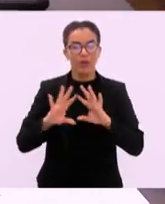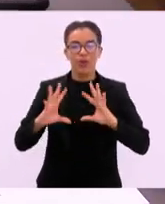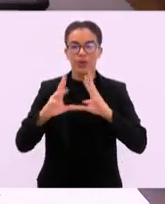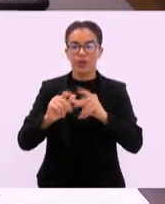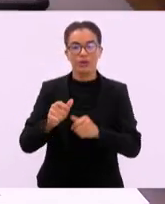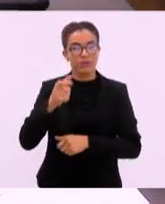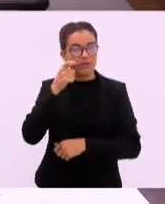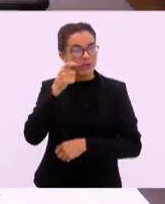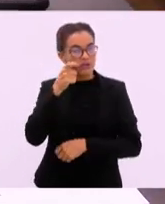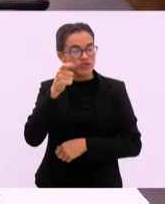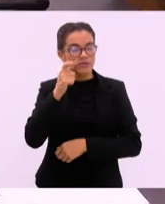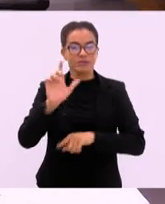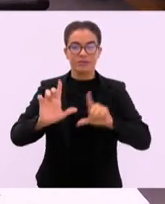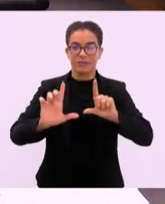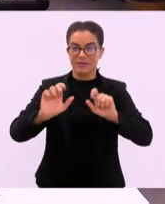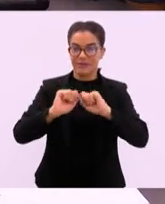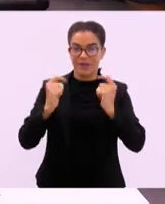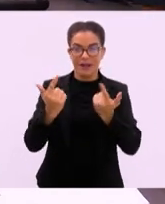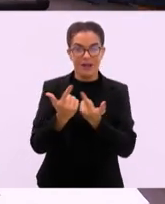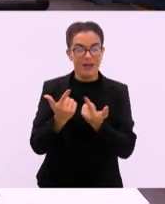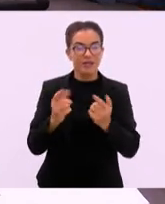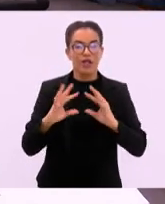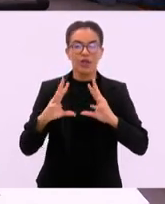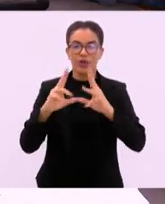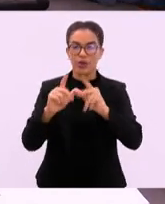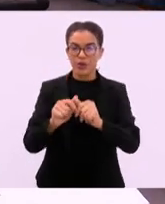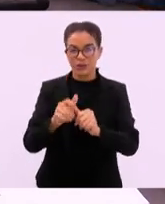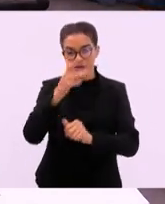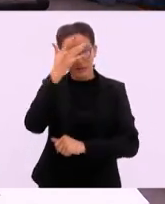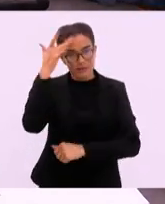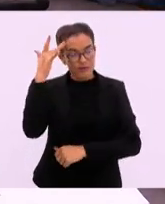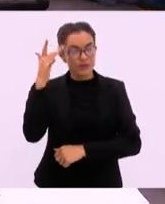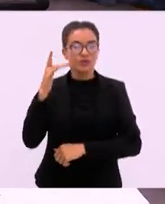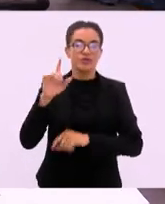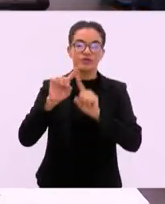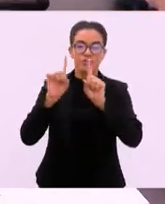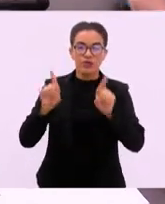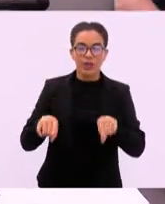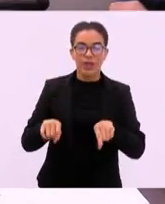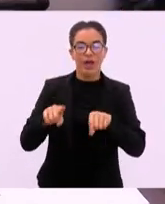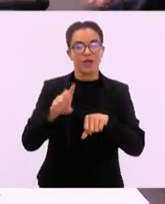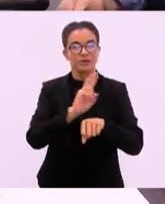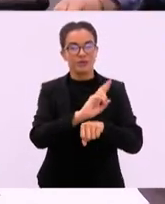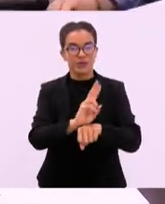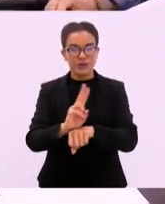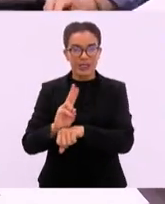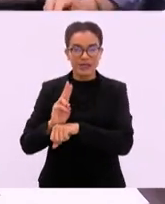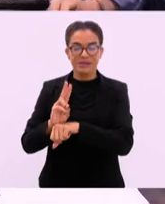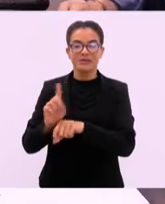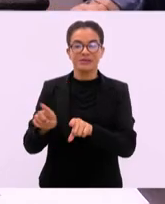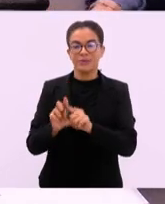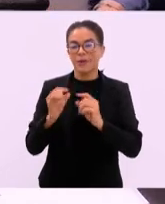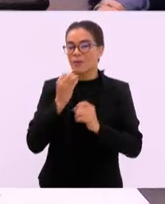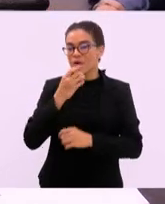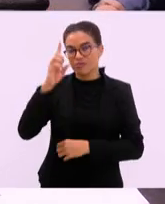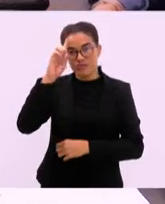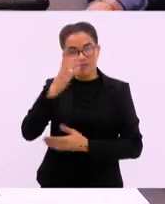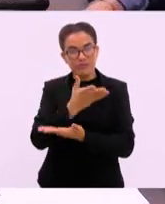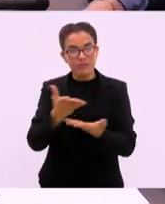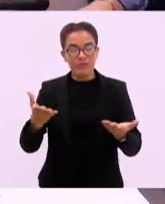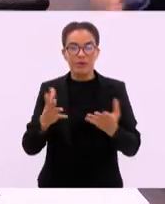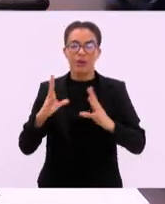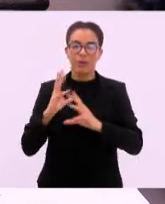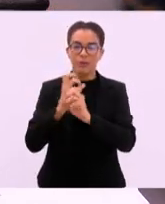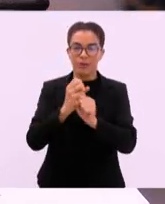assistem pela TV Alerj, aos servidores da TV Alerj, da Assembleia, a Segurança. Bom dia a todos, havendo número legal